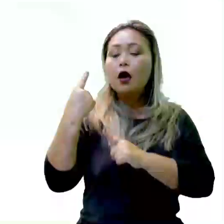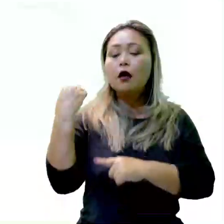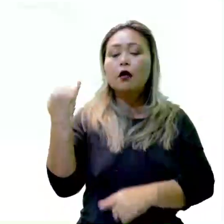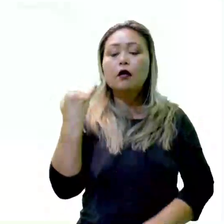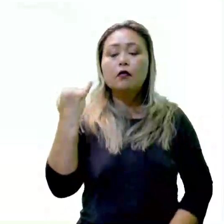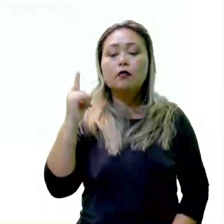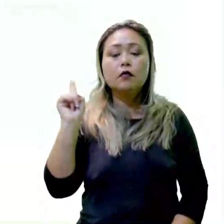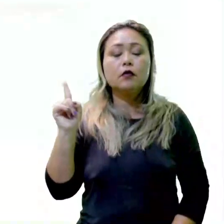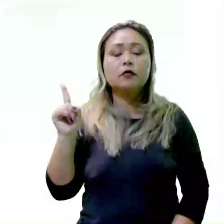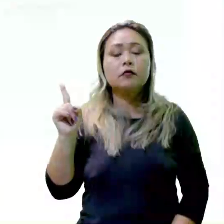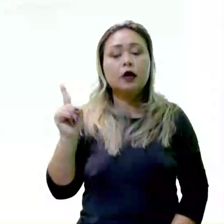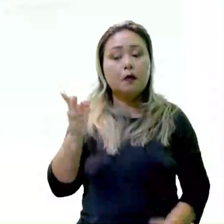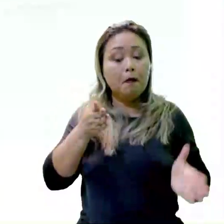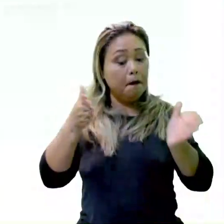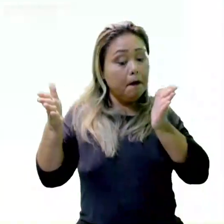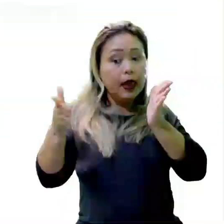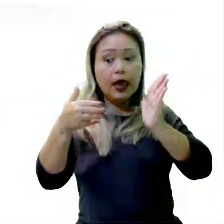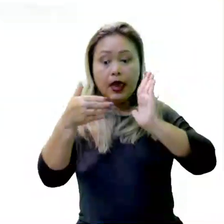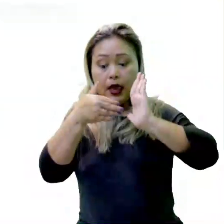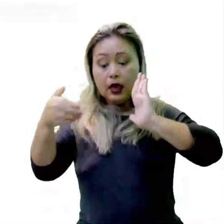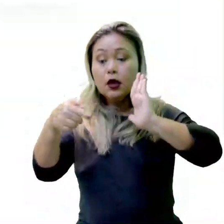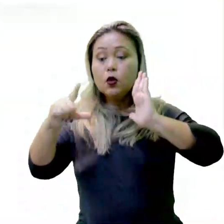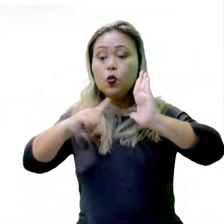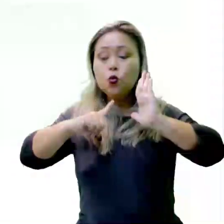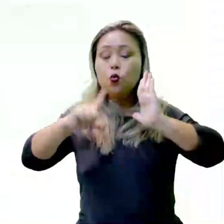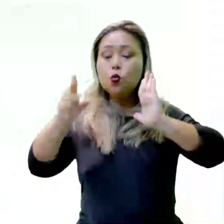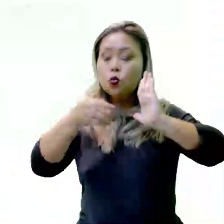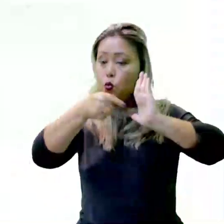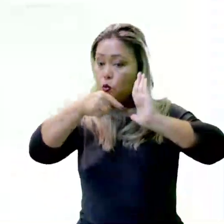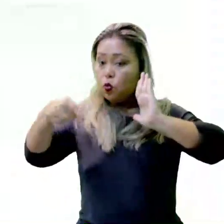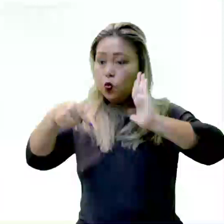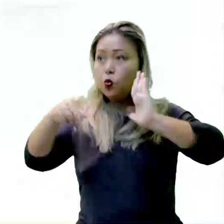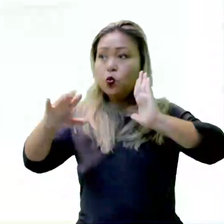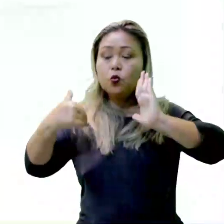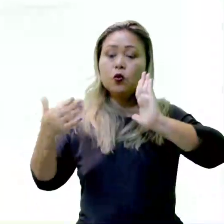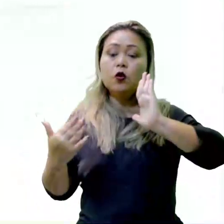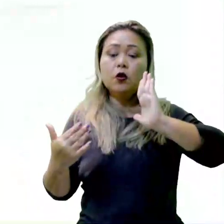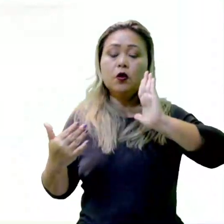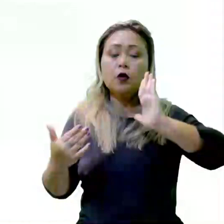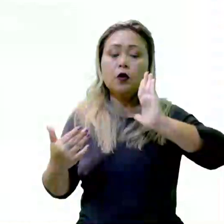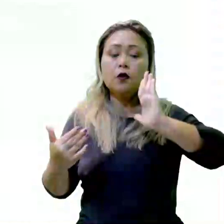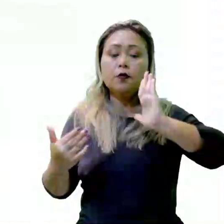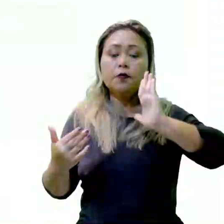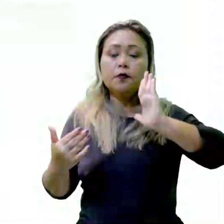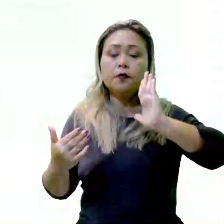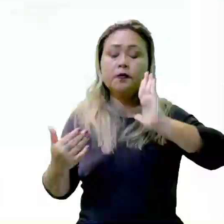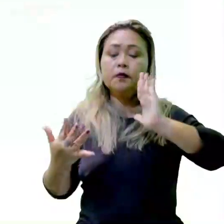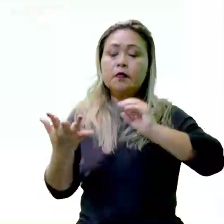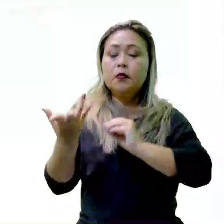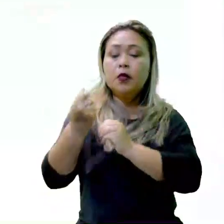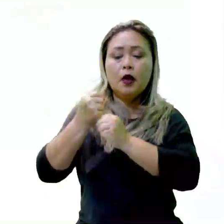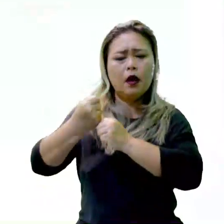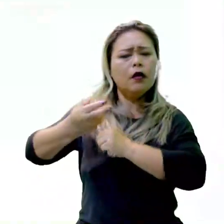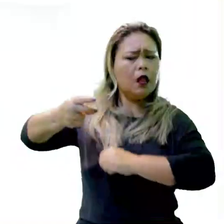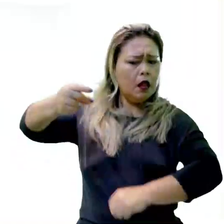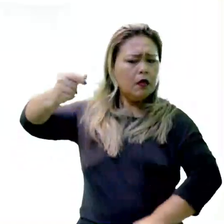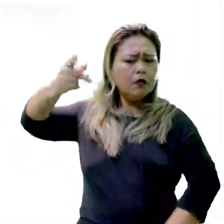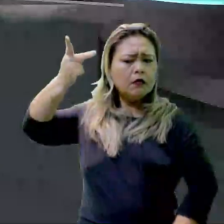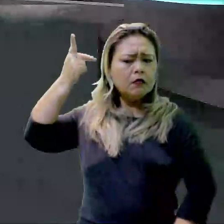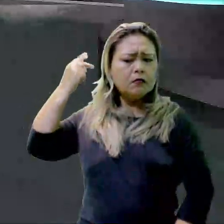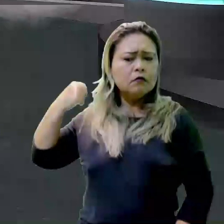período rupestre, da arte rupestre, ou esse período da arte